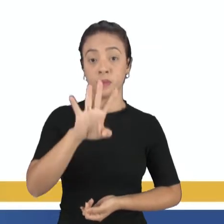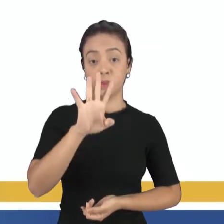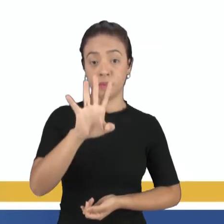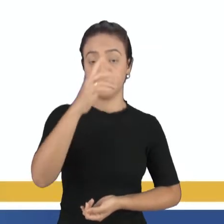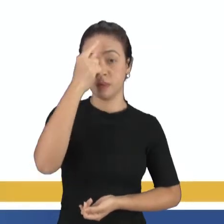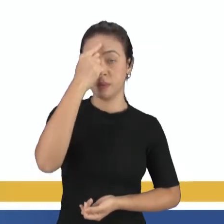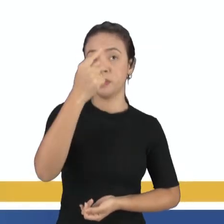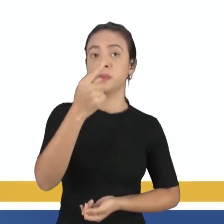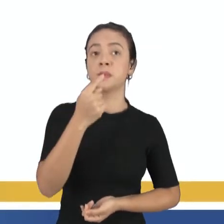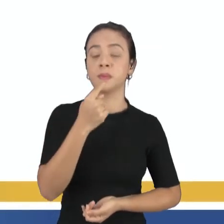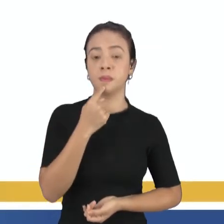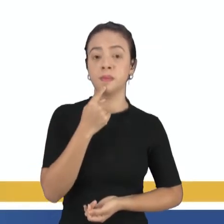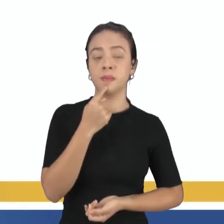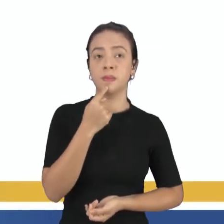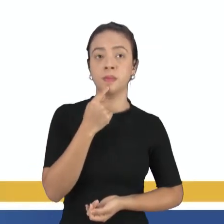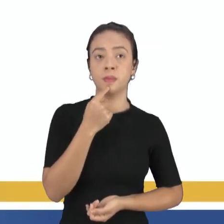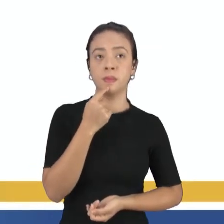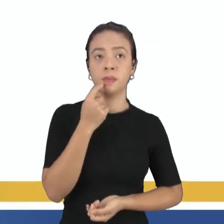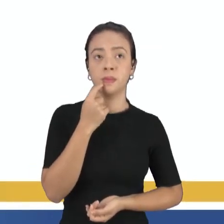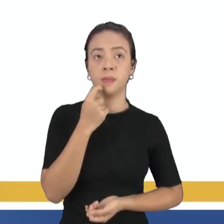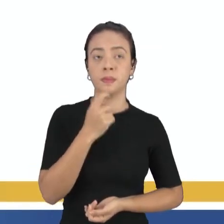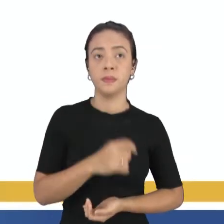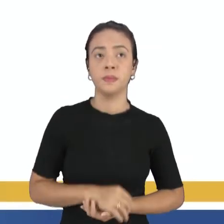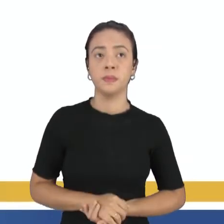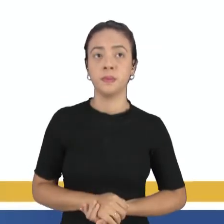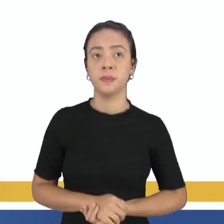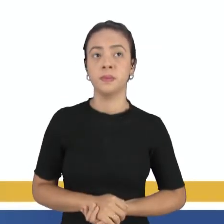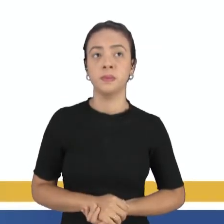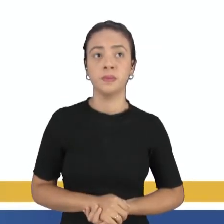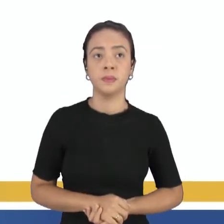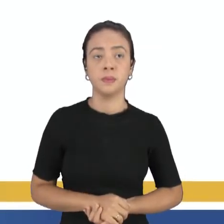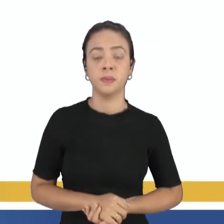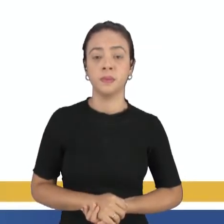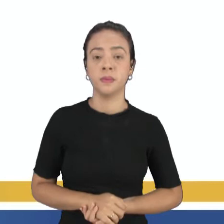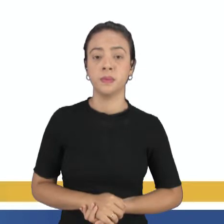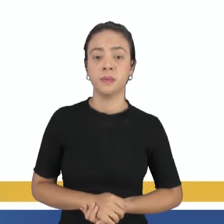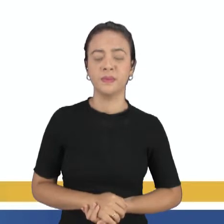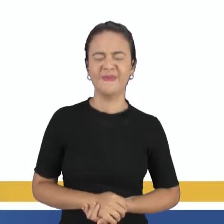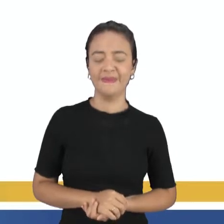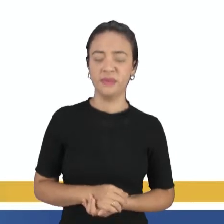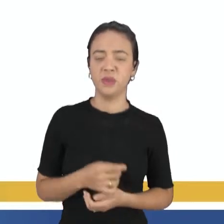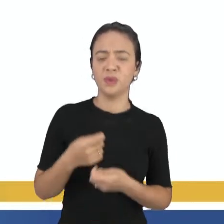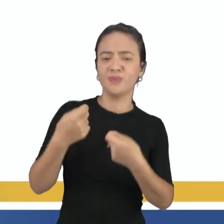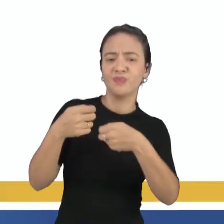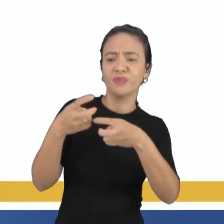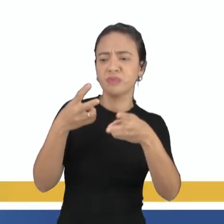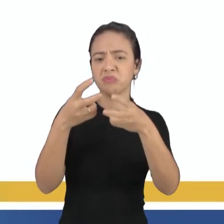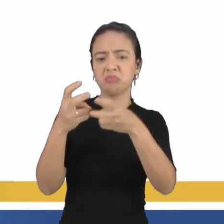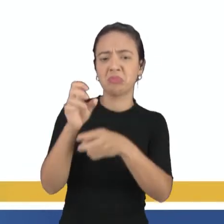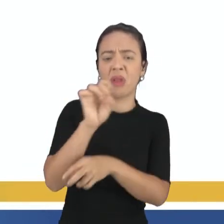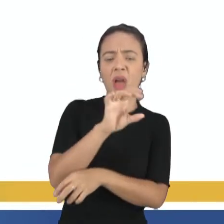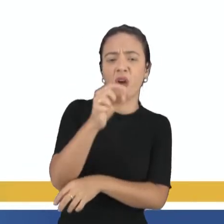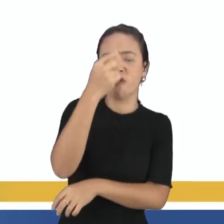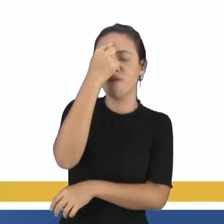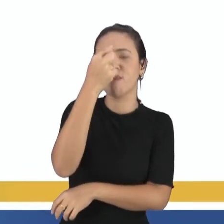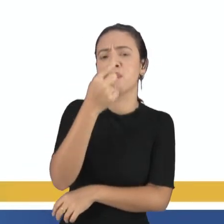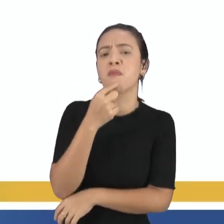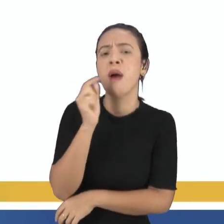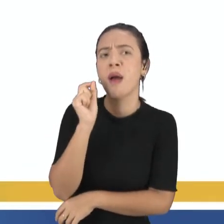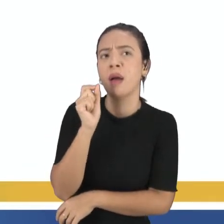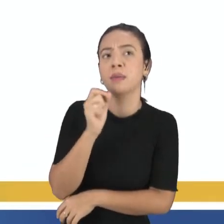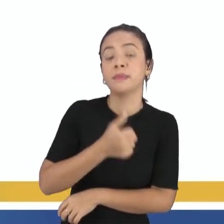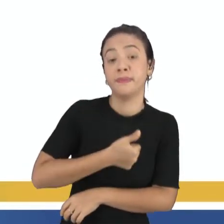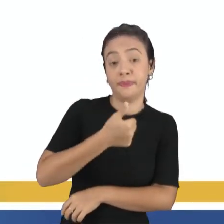quatro figuras, tá? Então, o que que eu tenho que observar em cada uma dessas figuras?